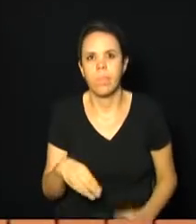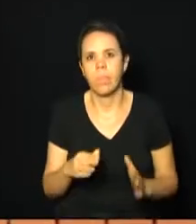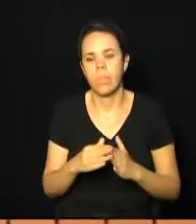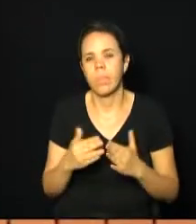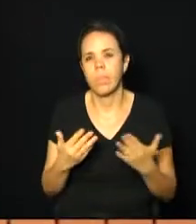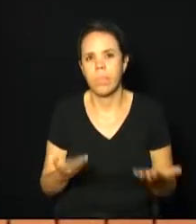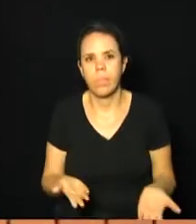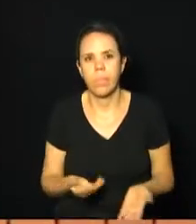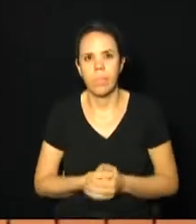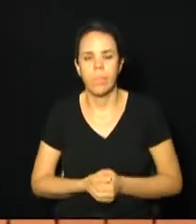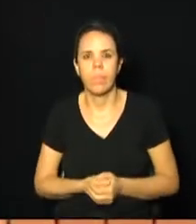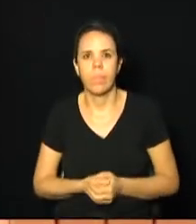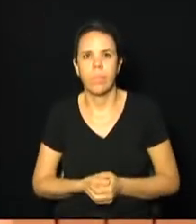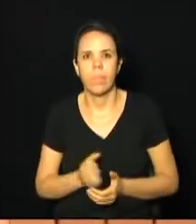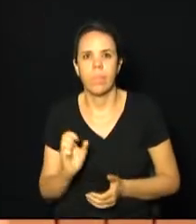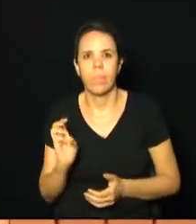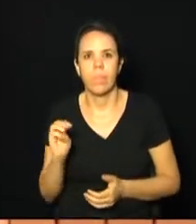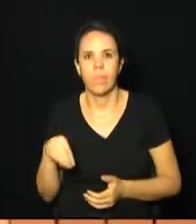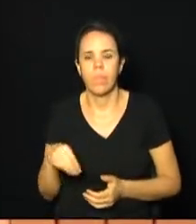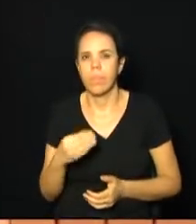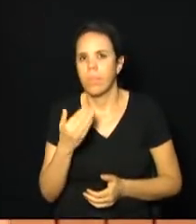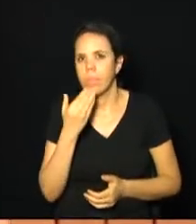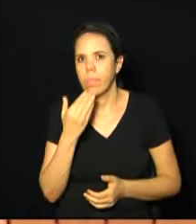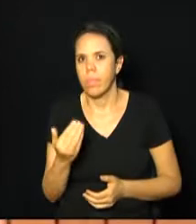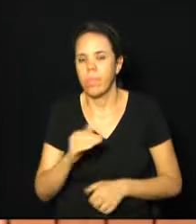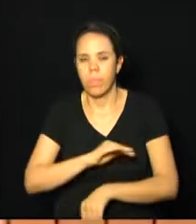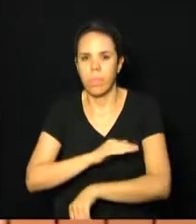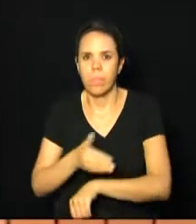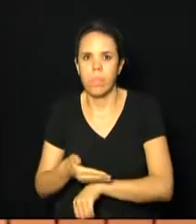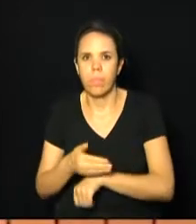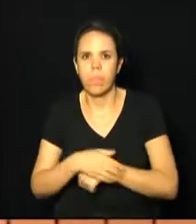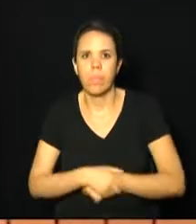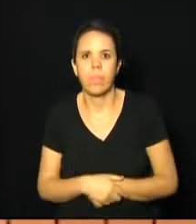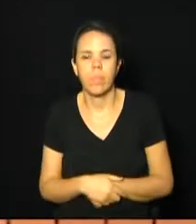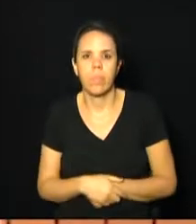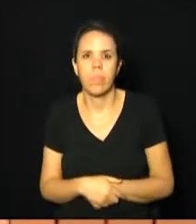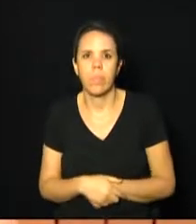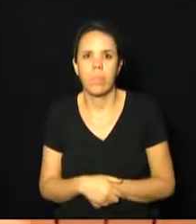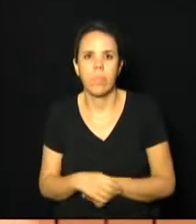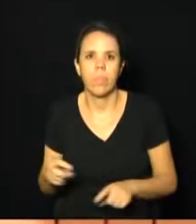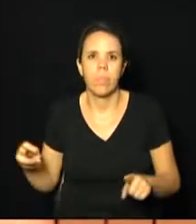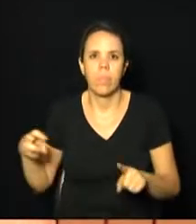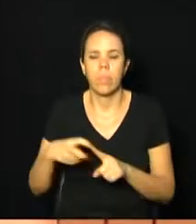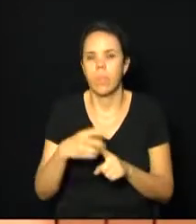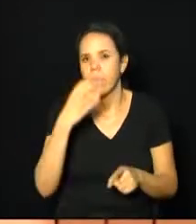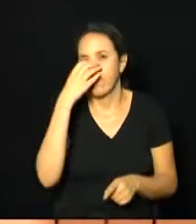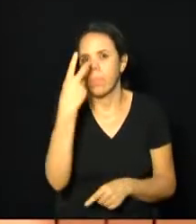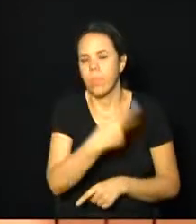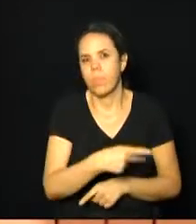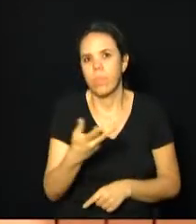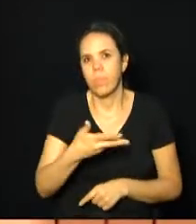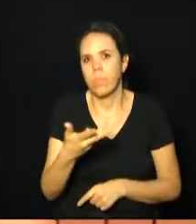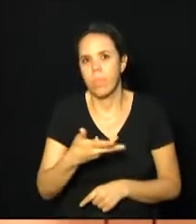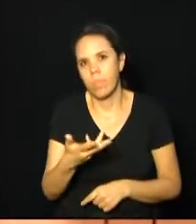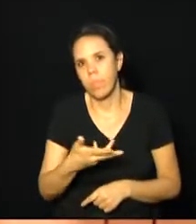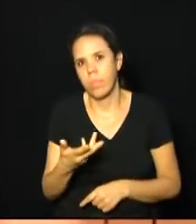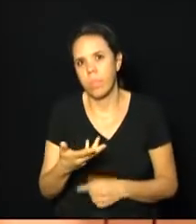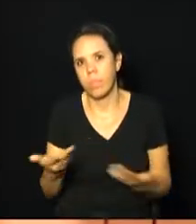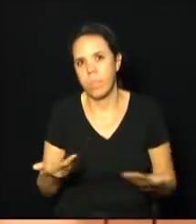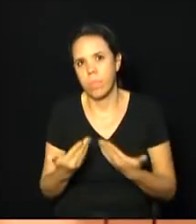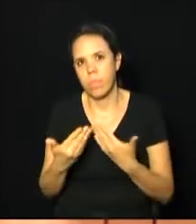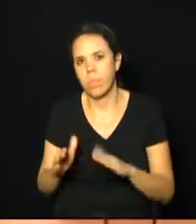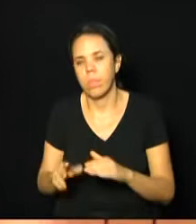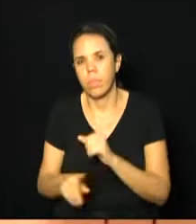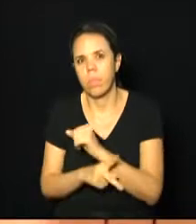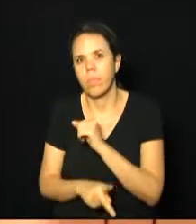inclusive, da CAN 127, pedindo lombadas, que atropelaram o cachorro dele, que a velocidade, né, agora que abriu a